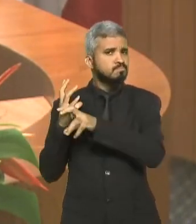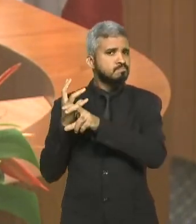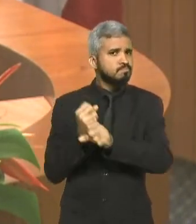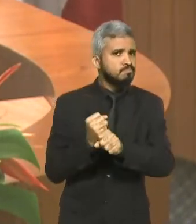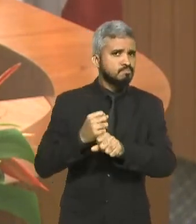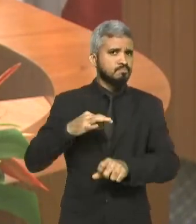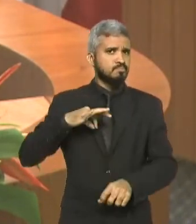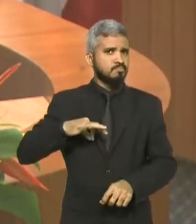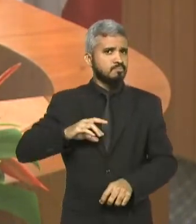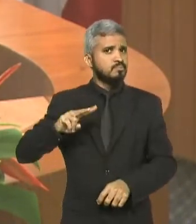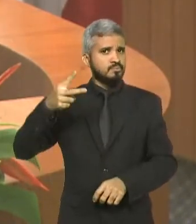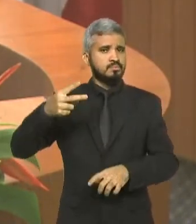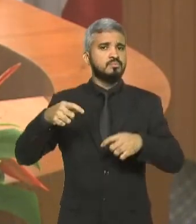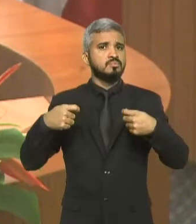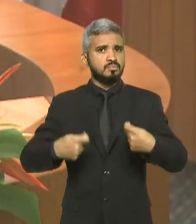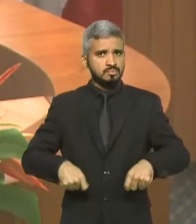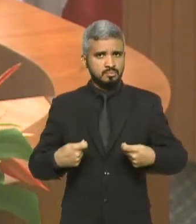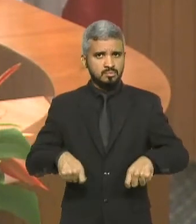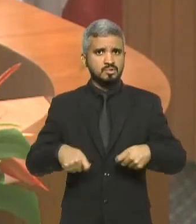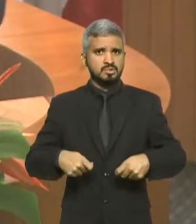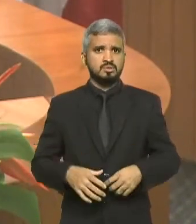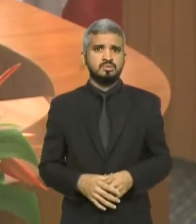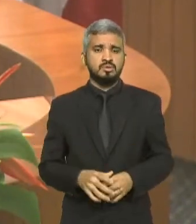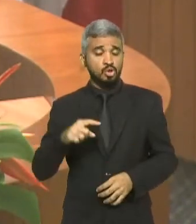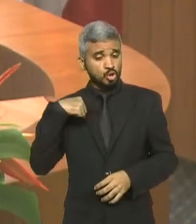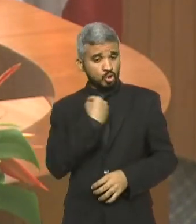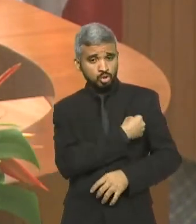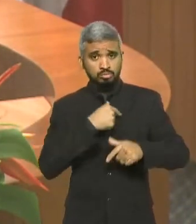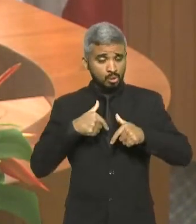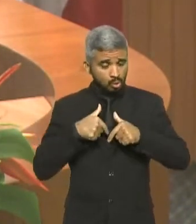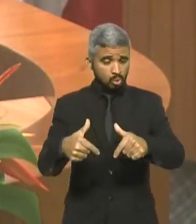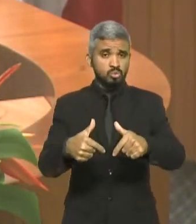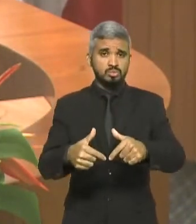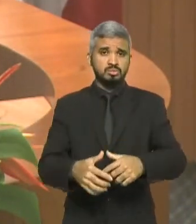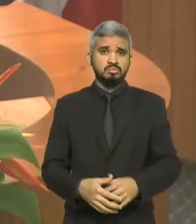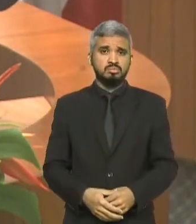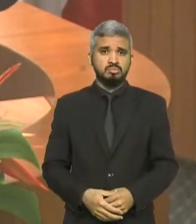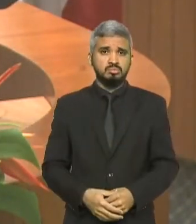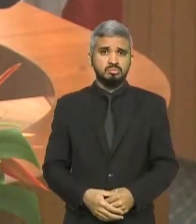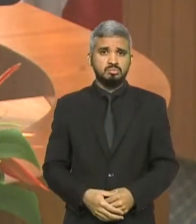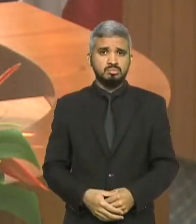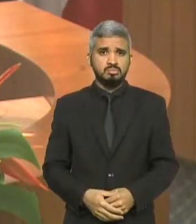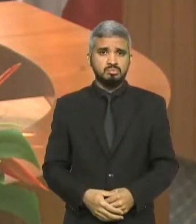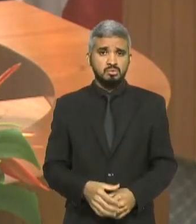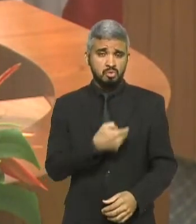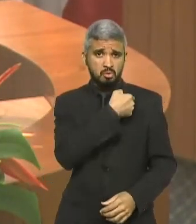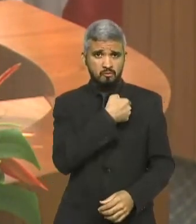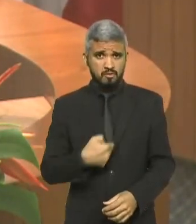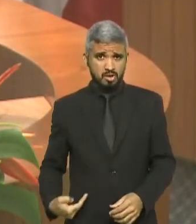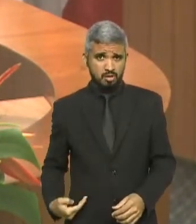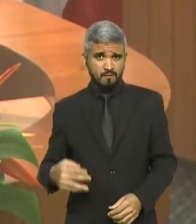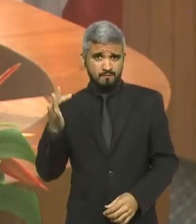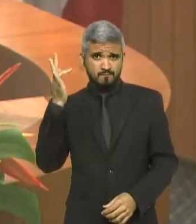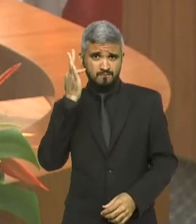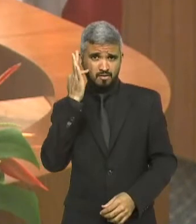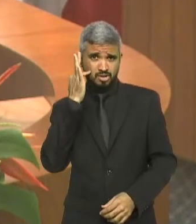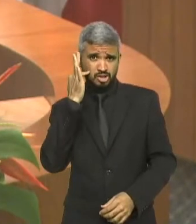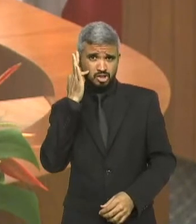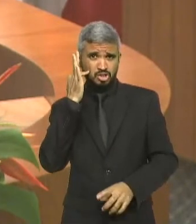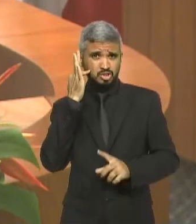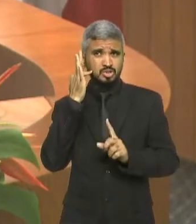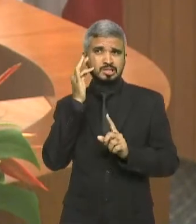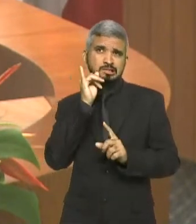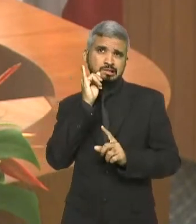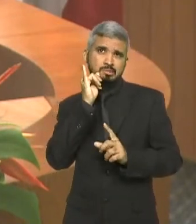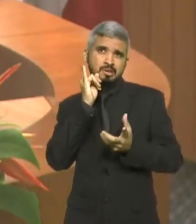servidores públicos do Estado do Maranhão. E vamos à luta. O governador Flávio Dino não vai despertar qualquer dia pela manhã, se espreguiçar